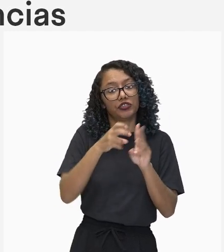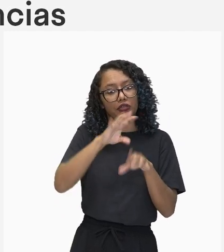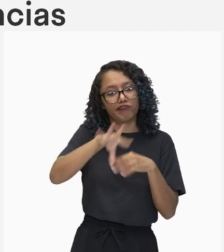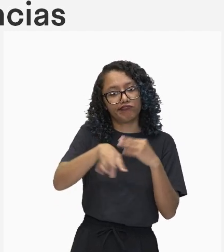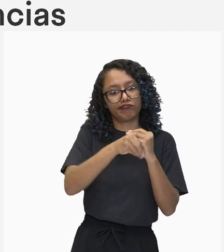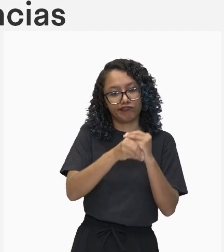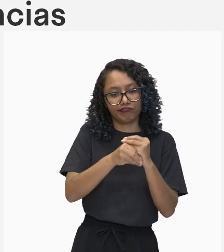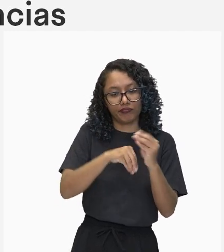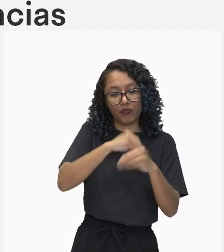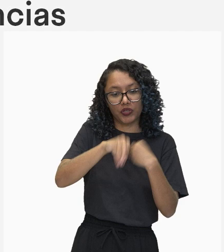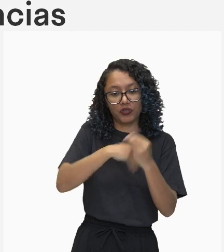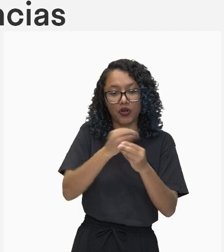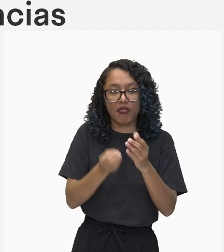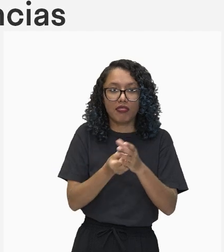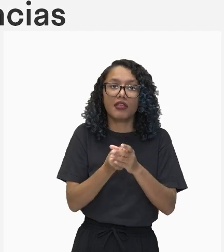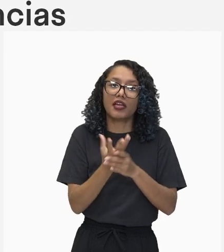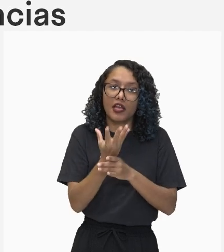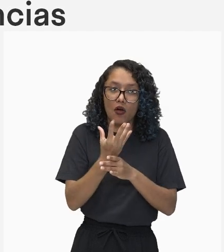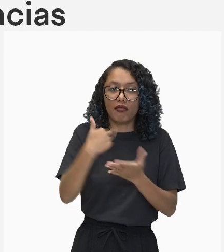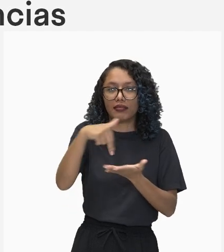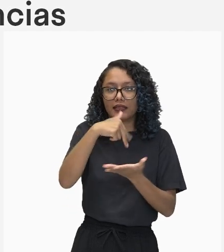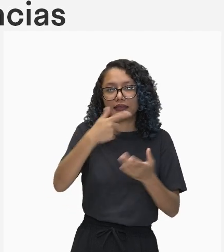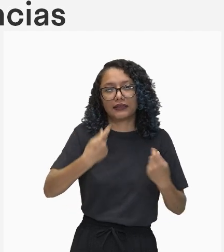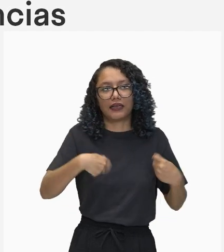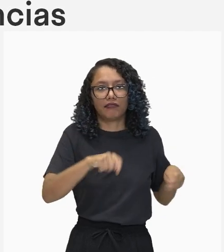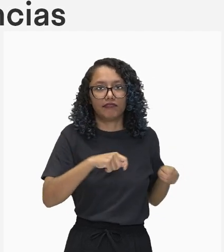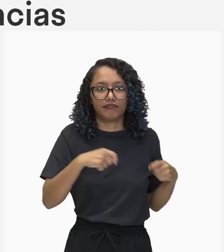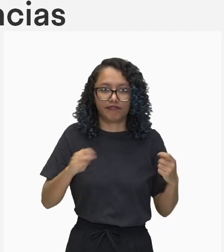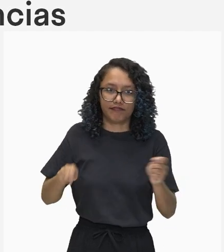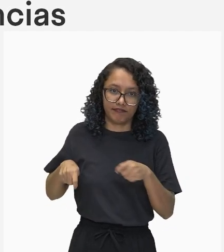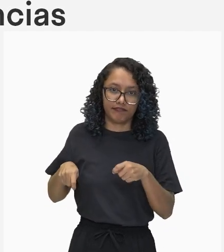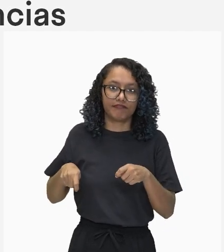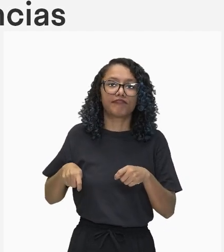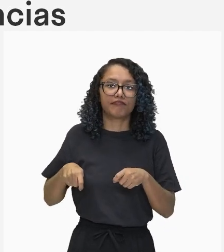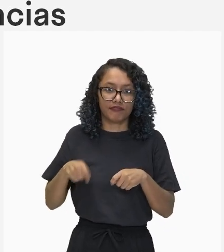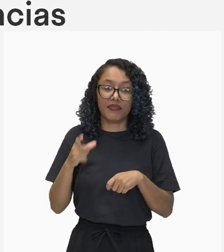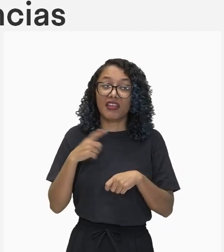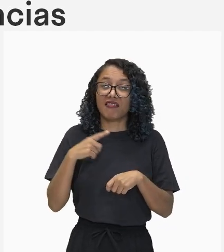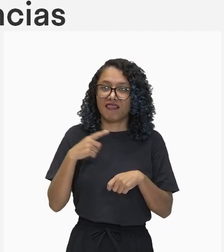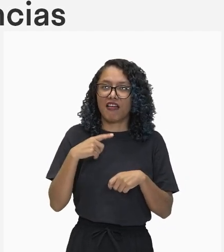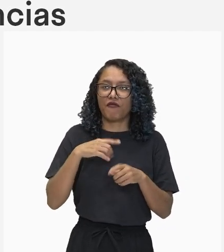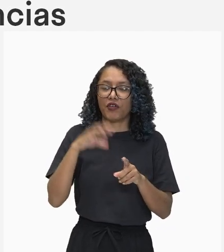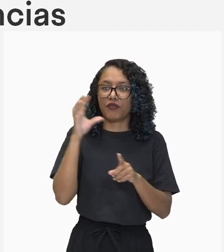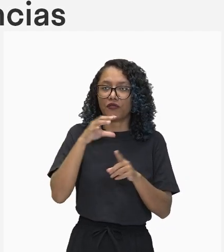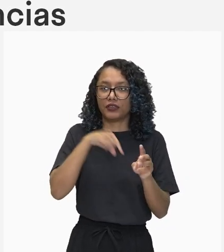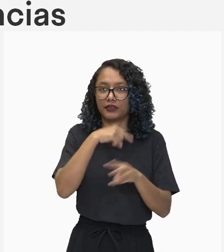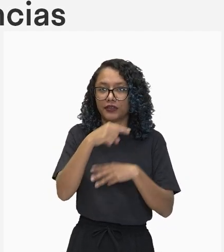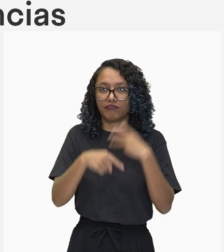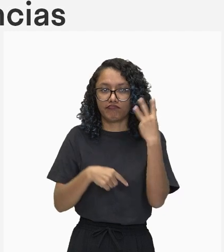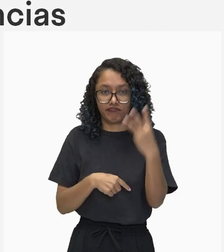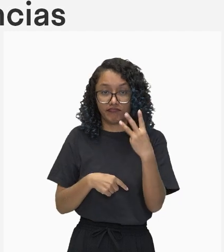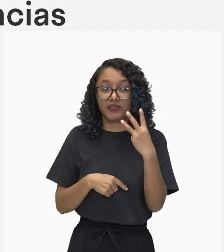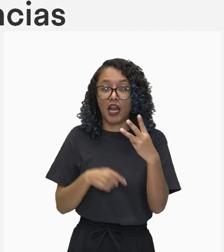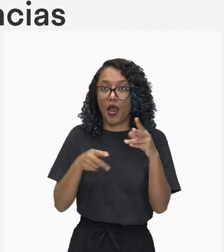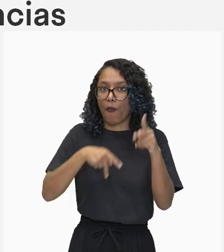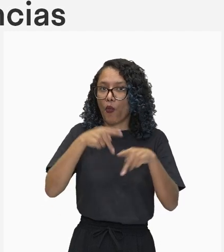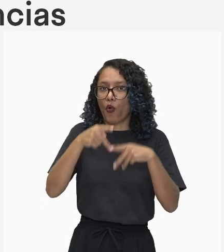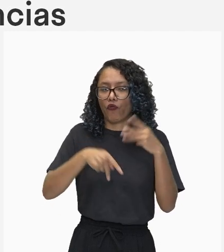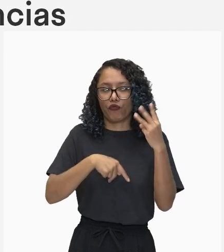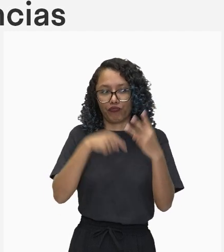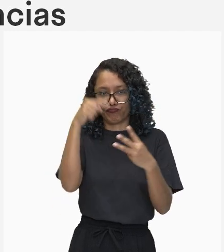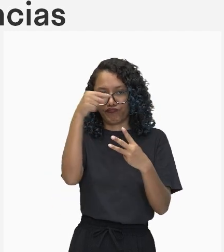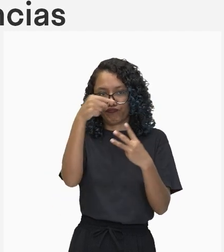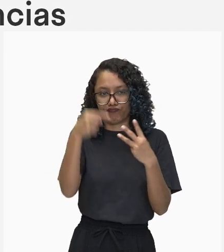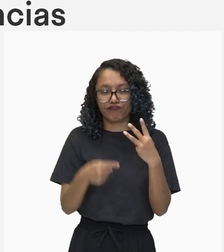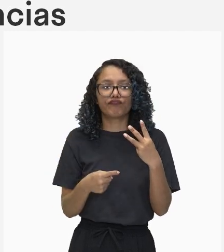especialmente ibéricas. Olha só, ele recebeu influência desses três povos, olha só, por isso que é